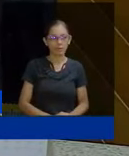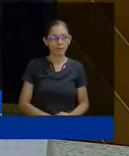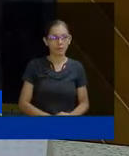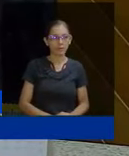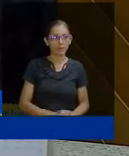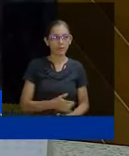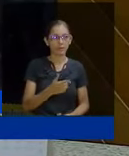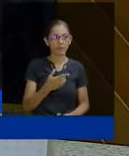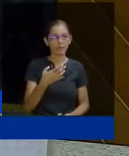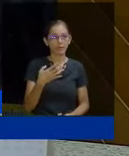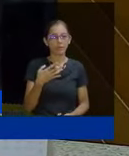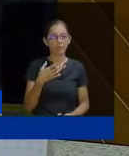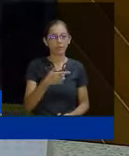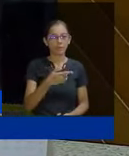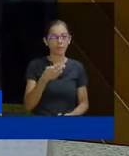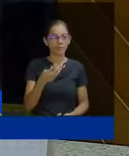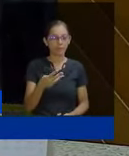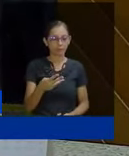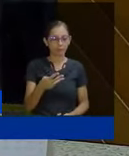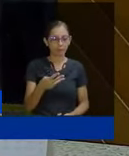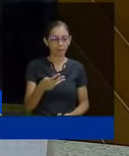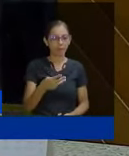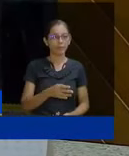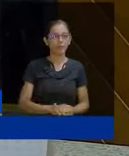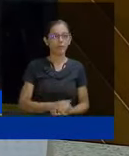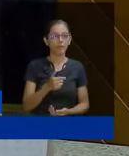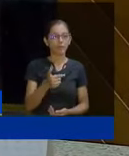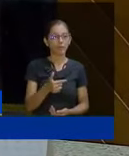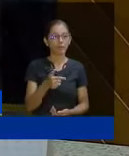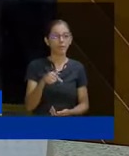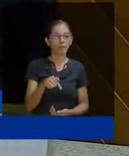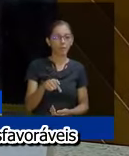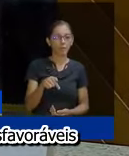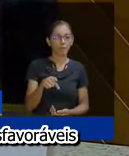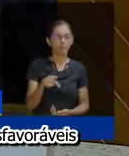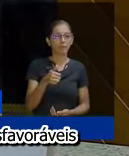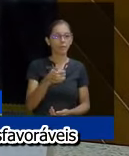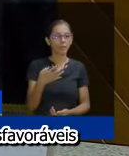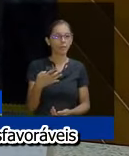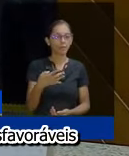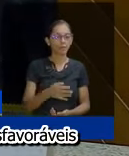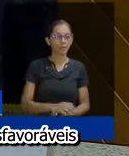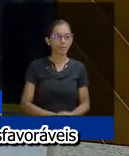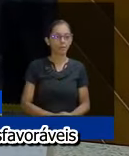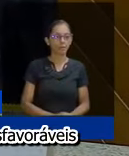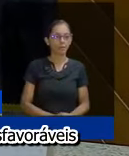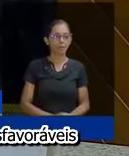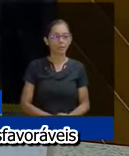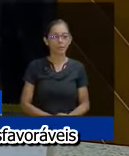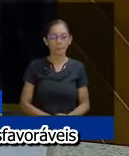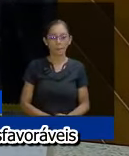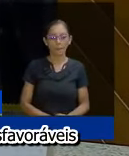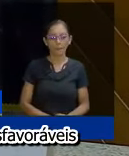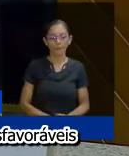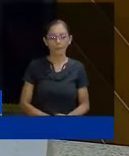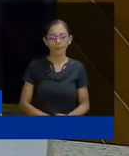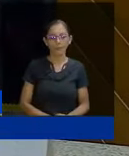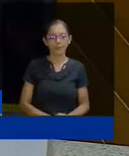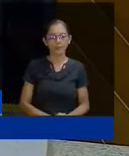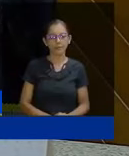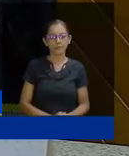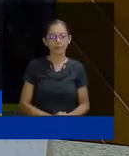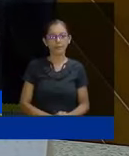23/7/2014, devido à não apresentação de 8 itens documentais e que, devido a essas pendências, eram desfavoráveis